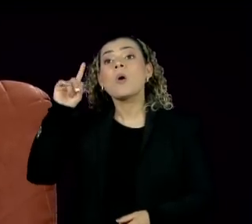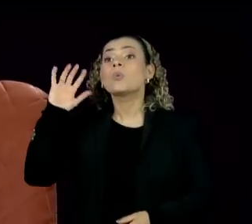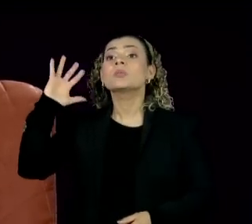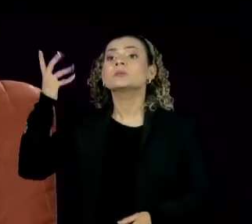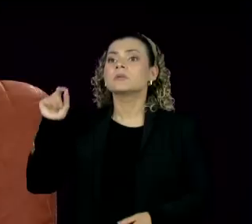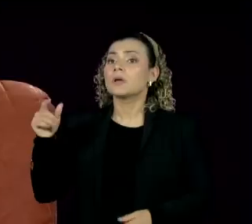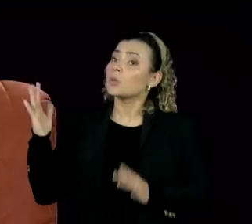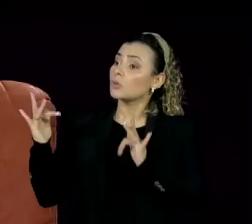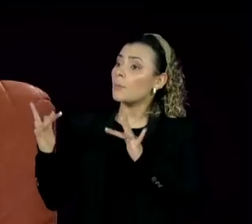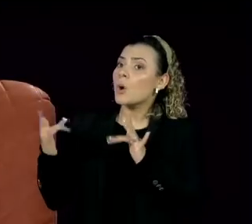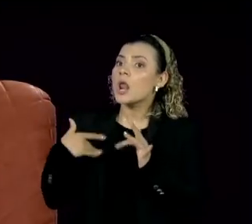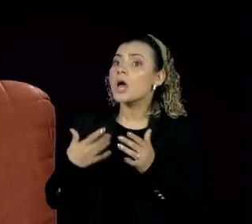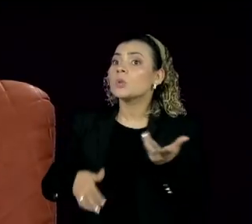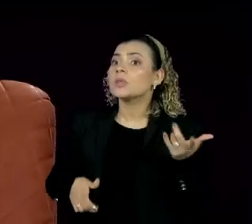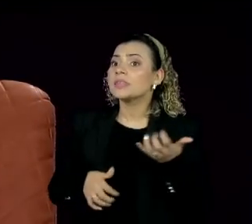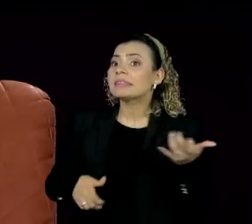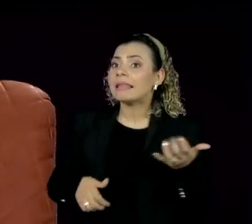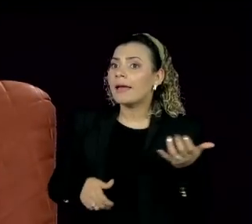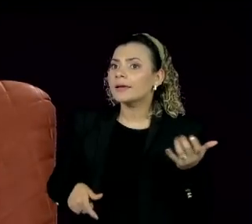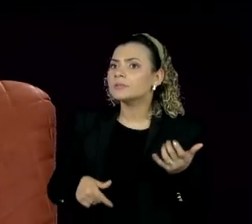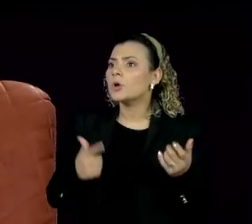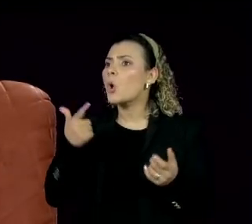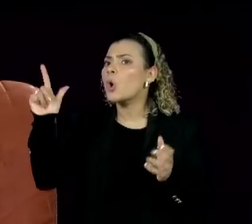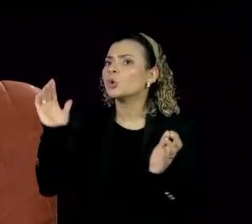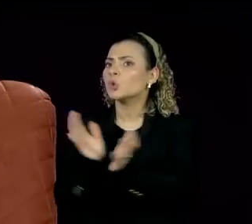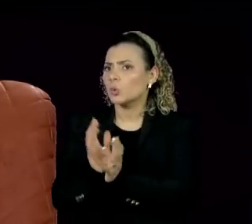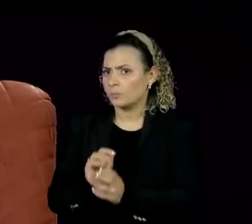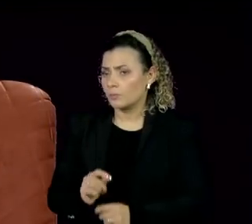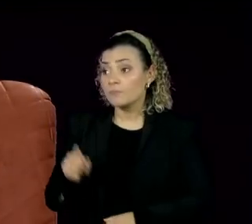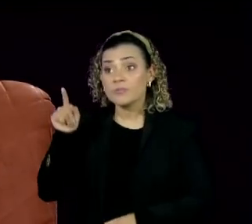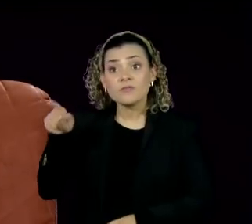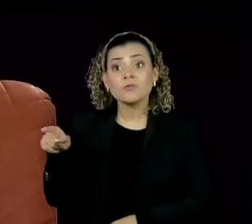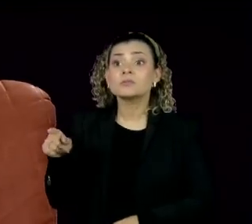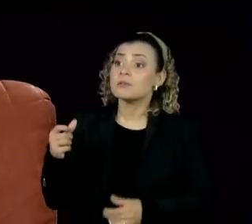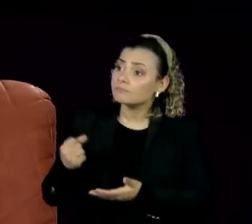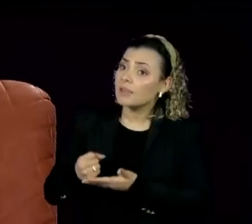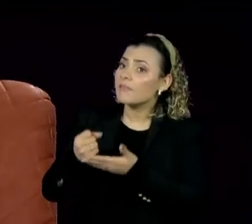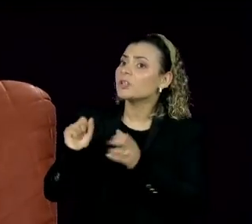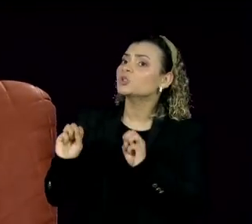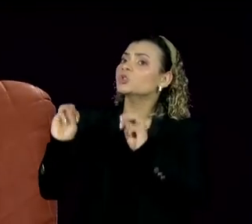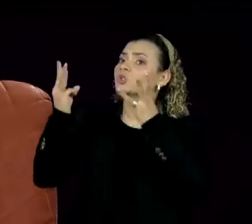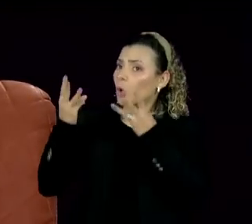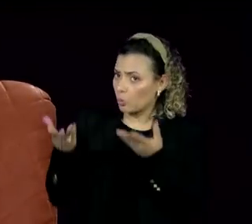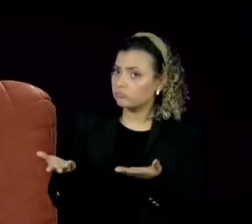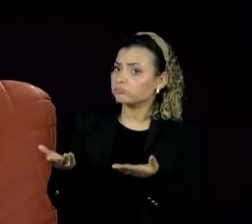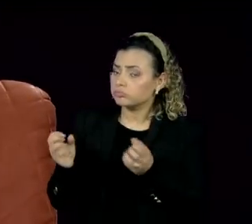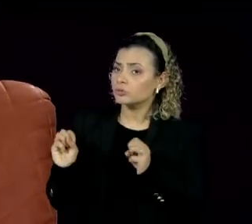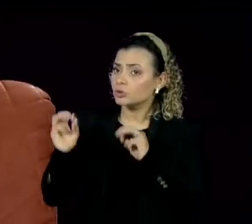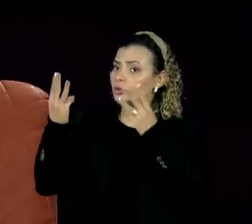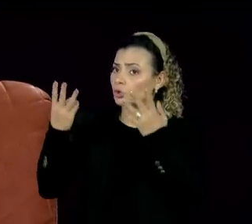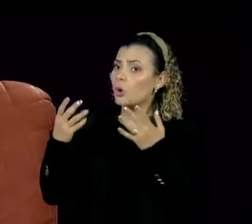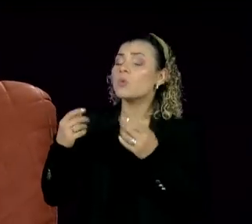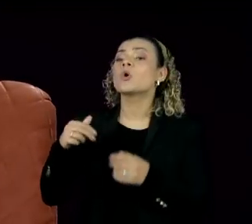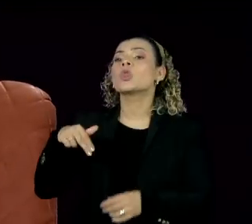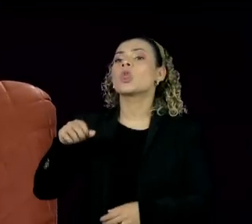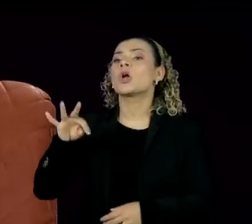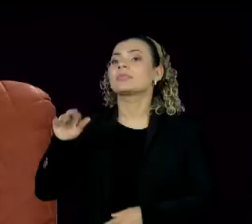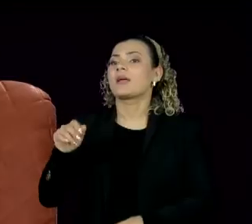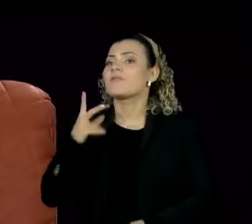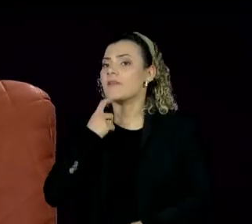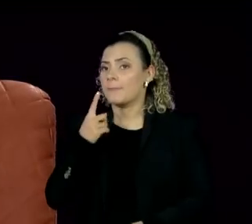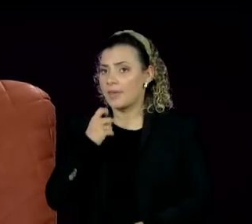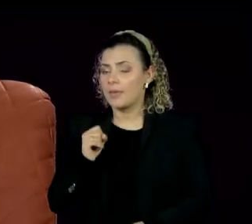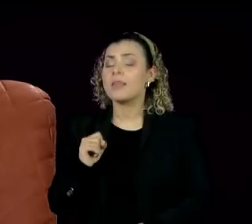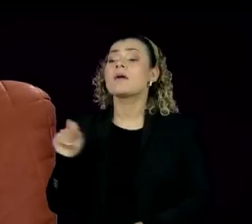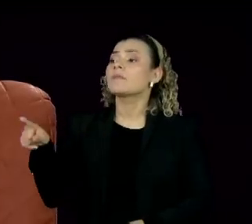estou namorando um guitarrista de uma banda, você tem que... Eu vou levar eles no show do Nota Vermelha, porque eles